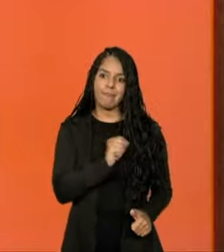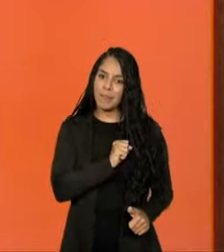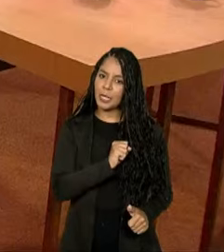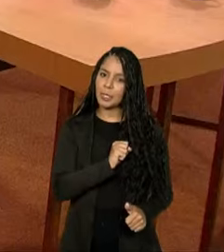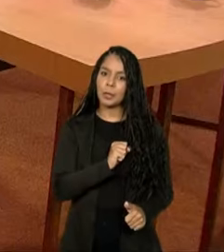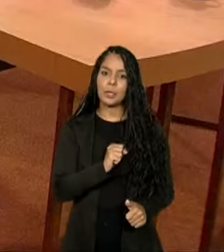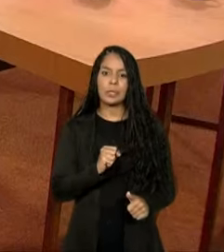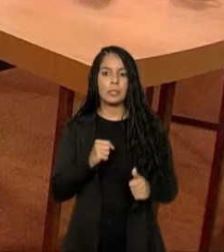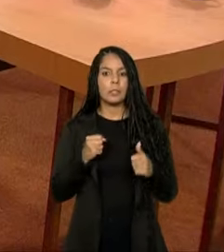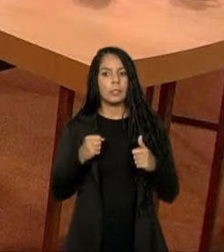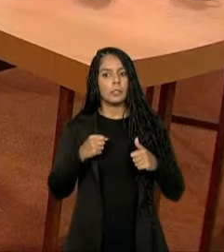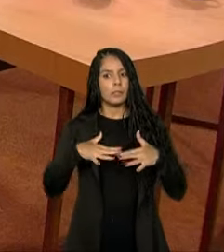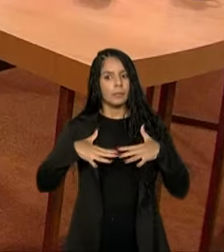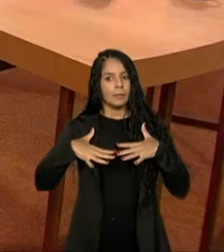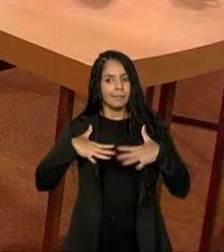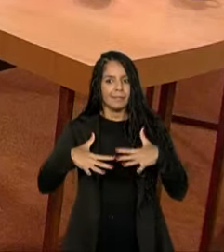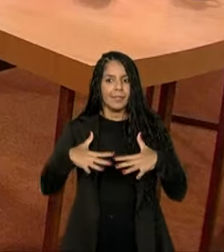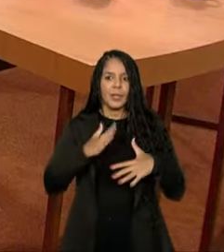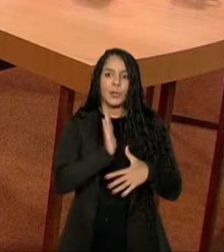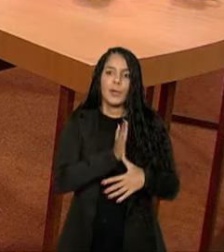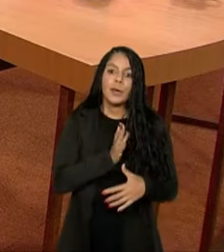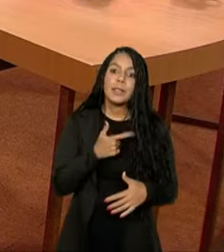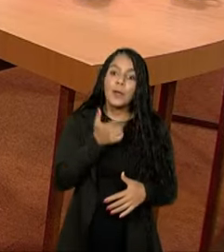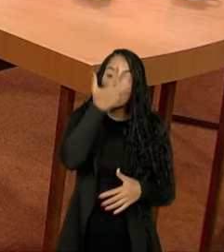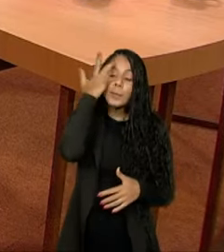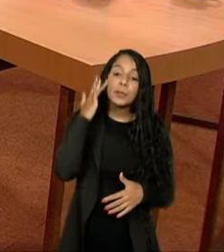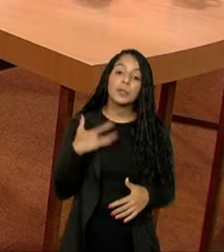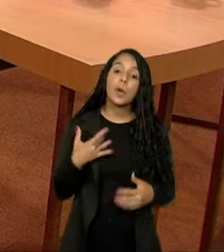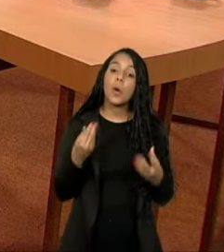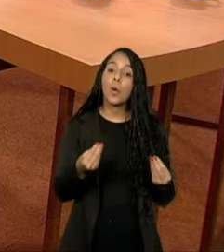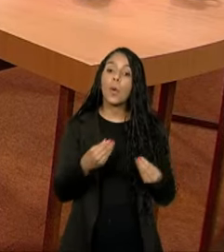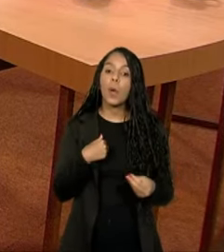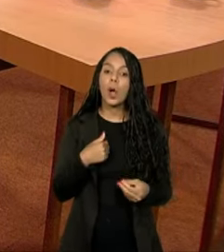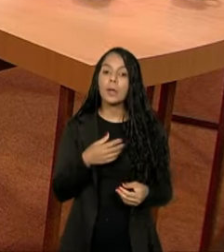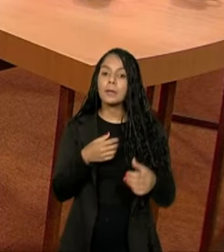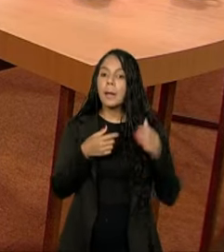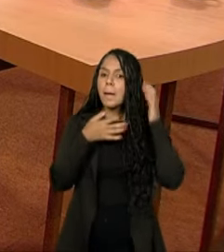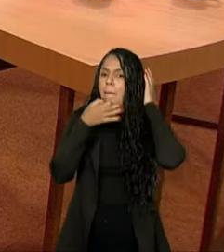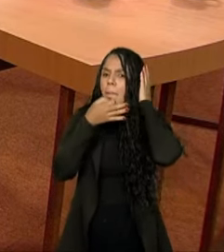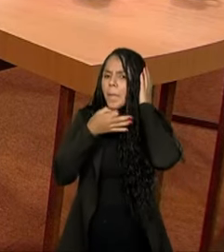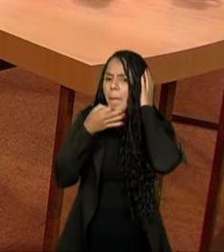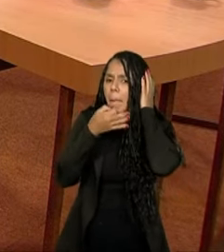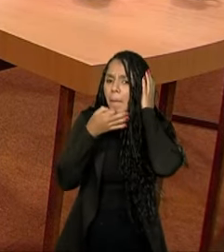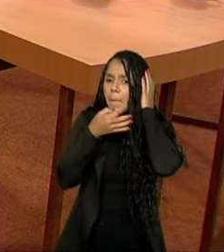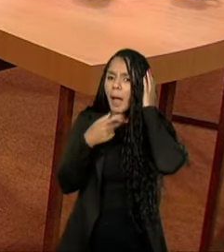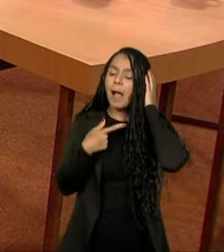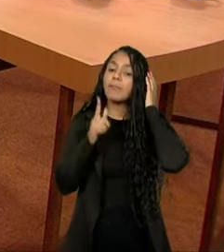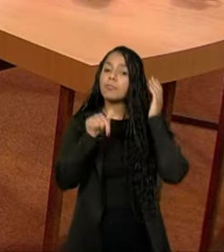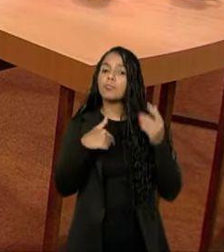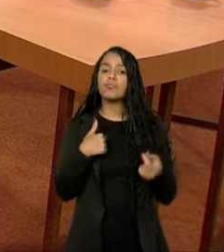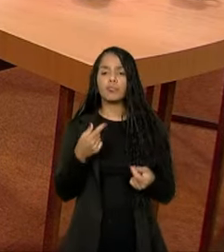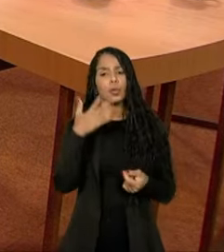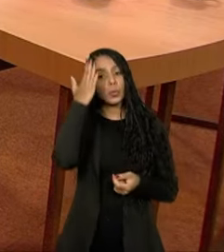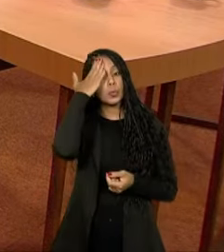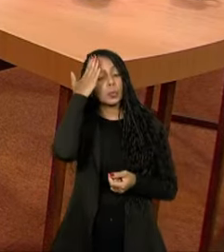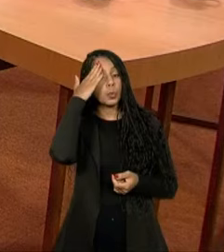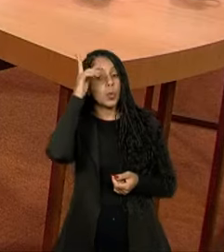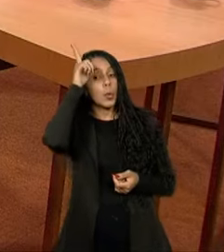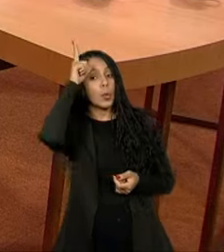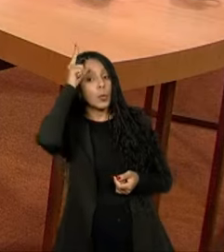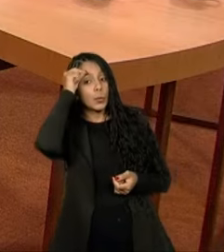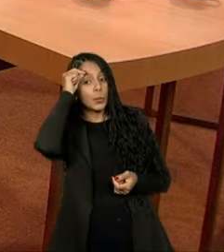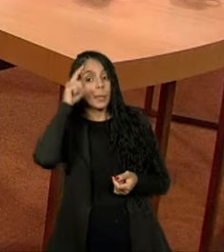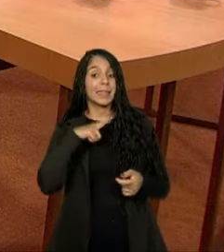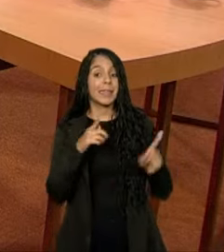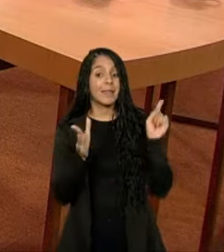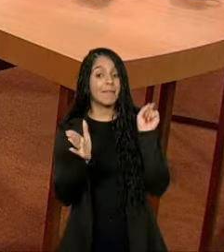isso mexe com muita gente. Eu queria saber de você, assim, quando você entra no ar, na rádio lá, eu meio que estou sabendo, assim. Então, é uma pergunta